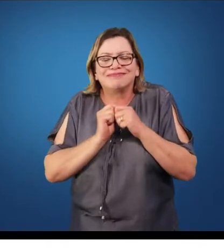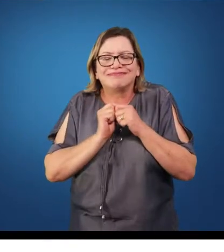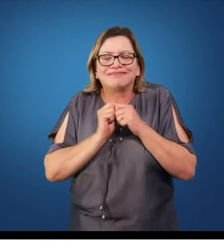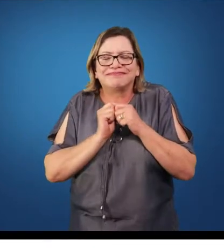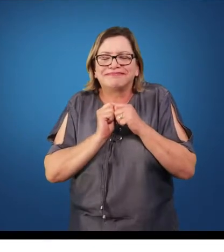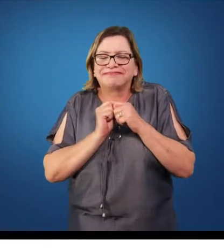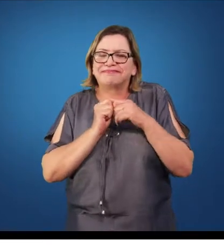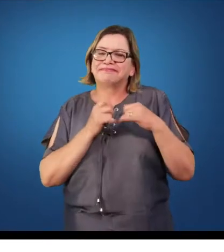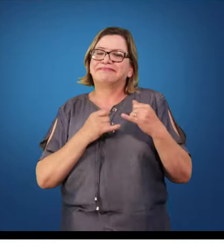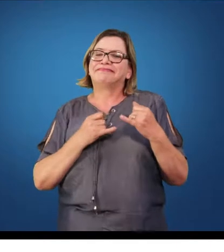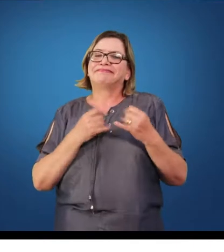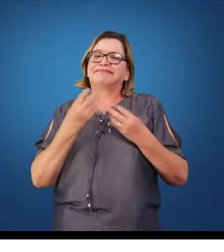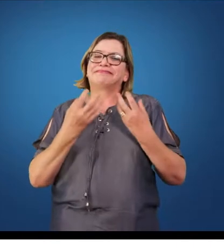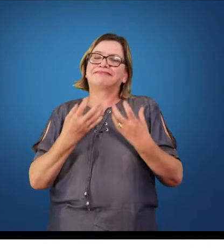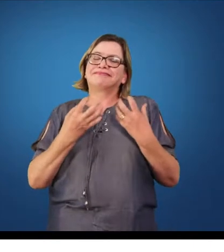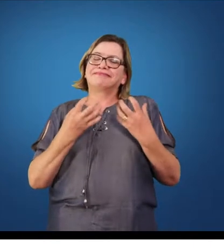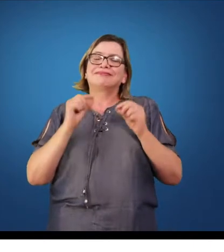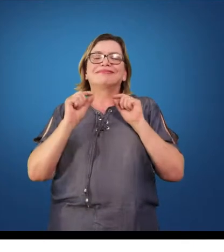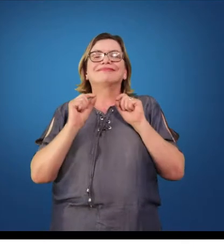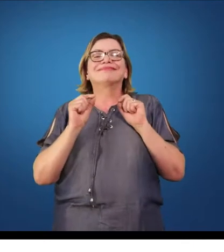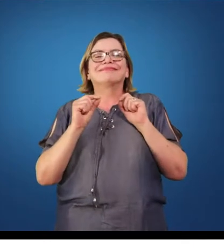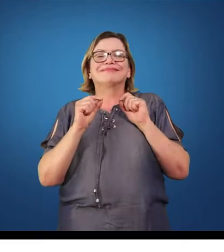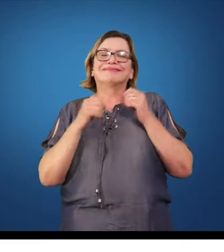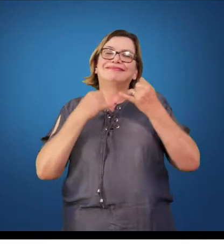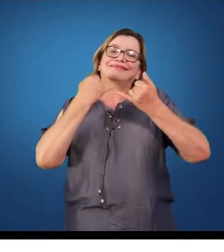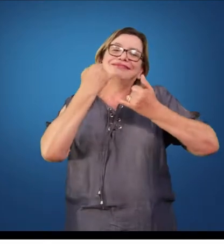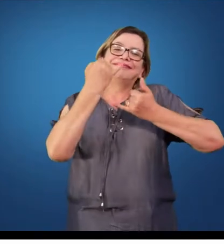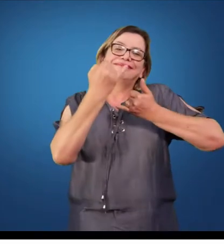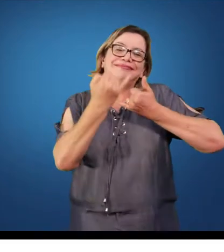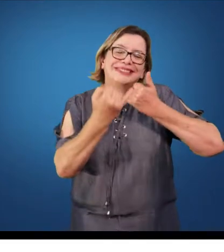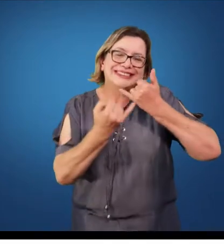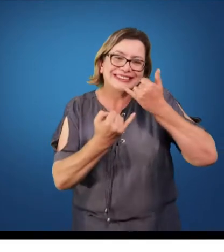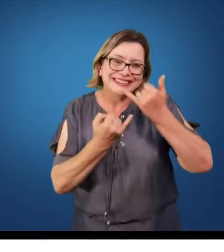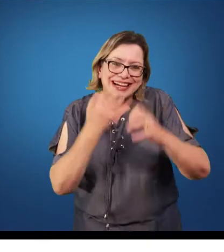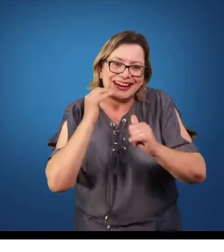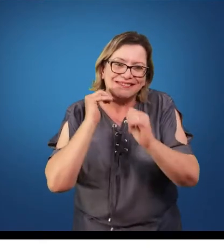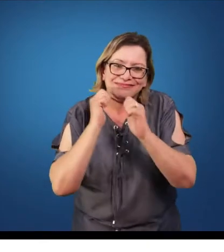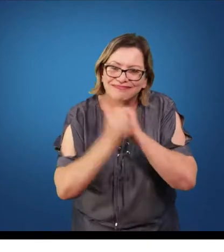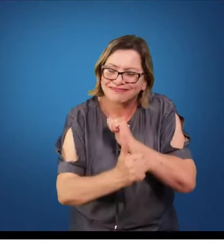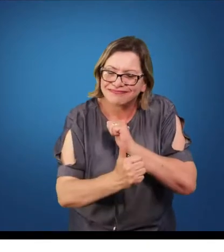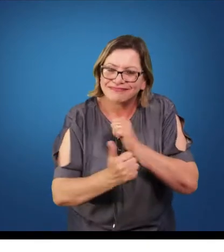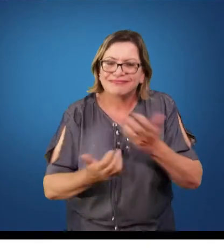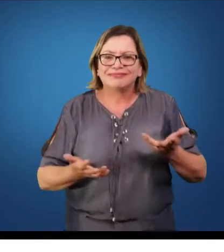Débora. E o aluno queria o quê? Queria jogar.